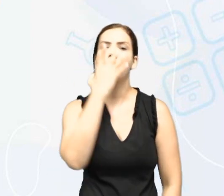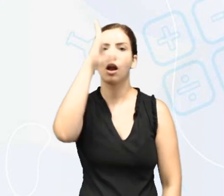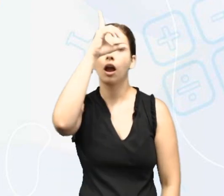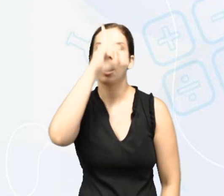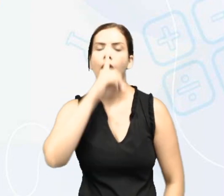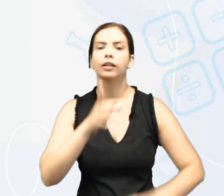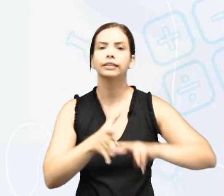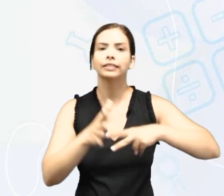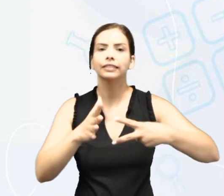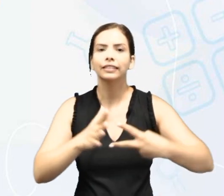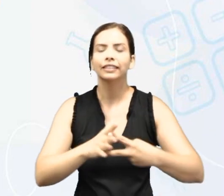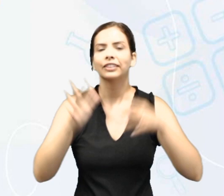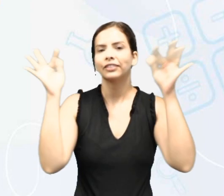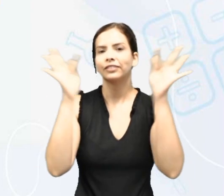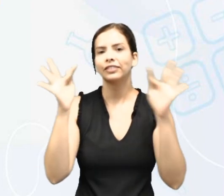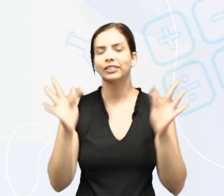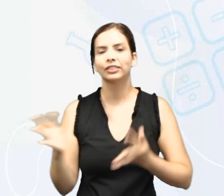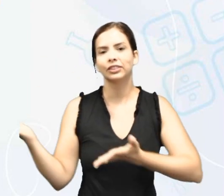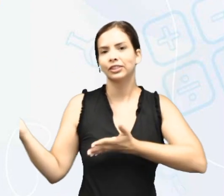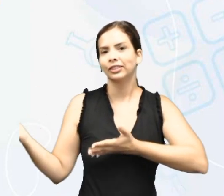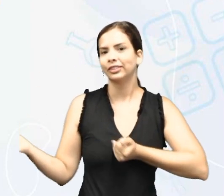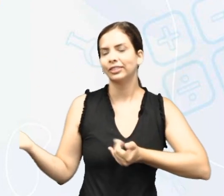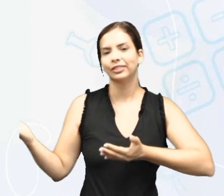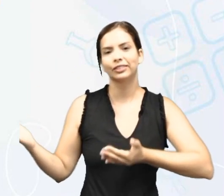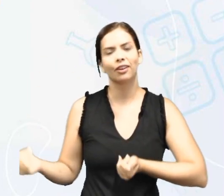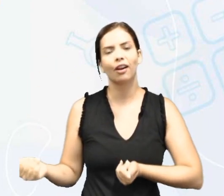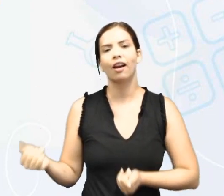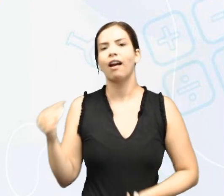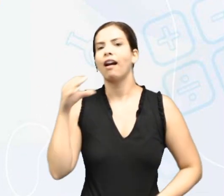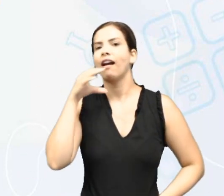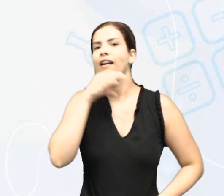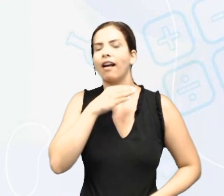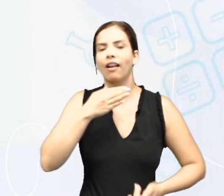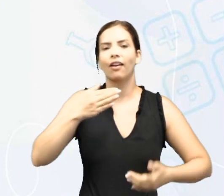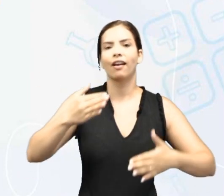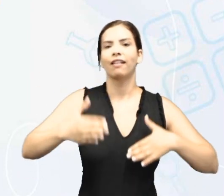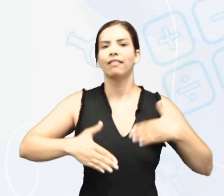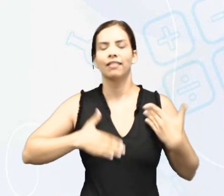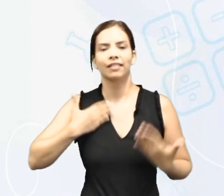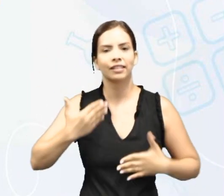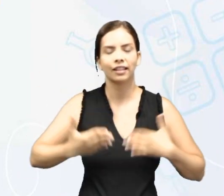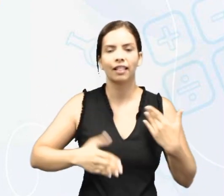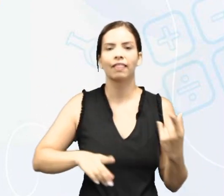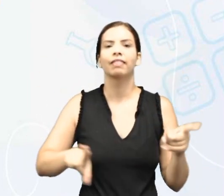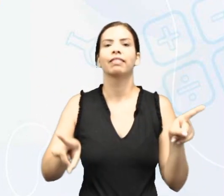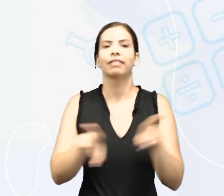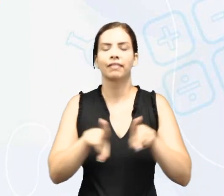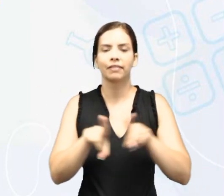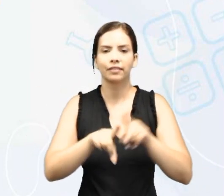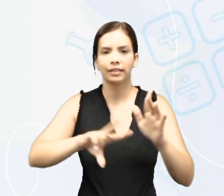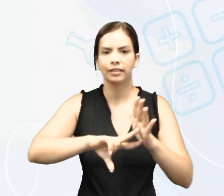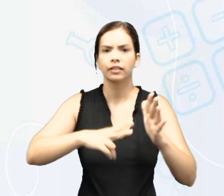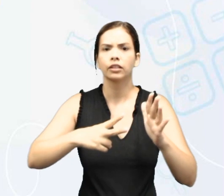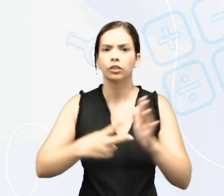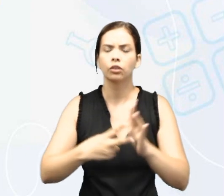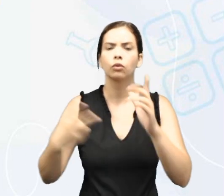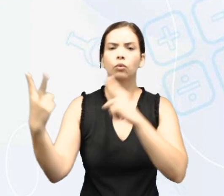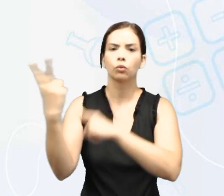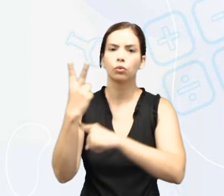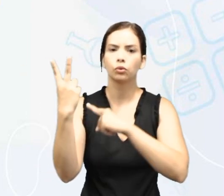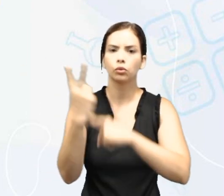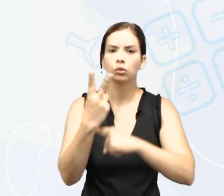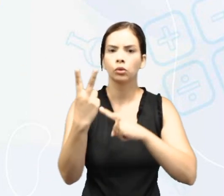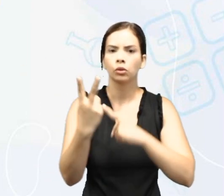felicidade, jovialidade, né, otimismo, calor, alegria, mas também pode significar cuidado